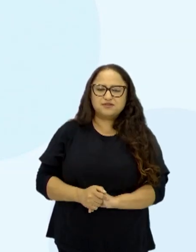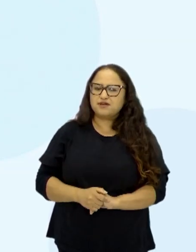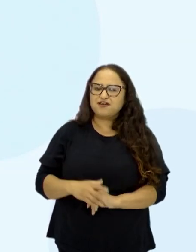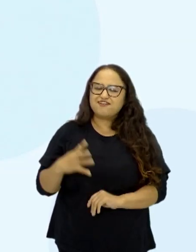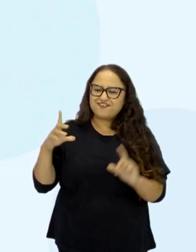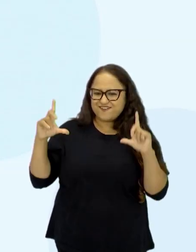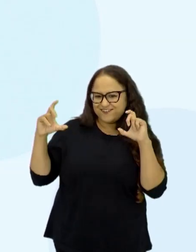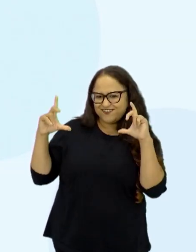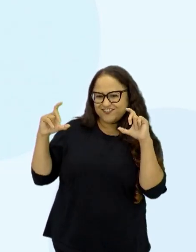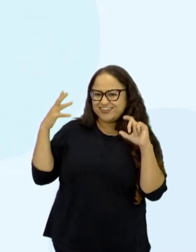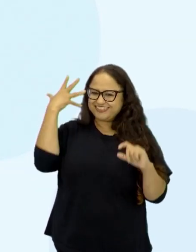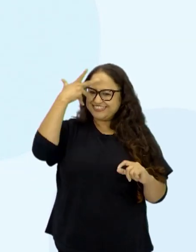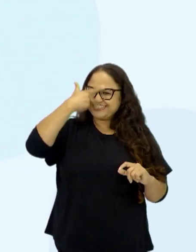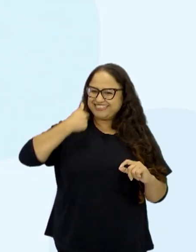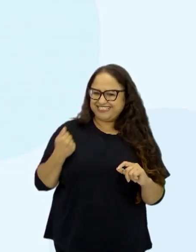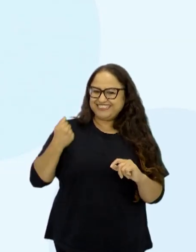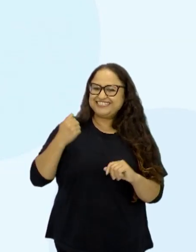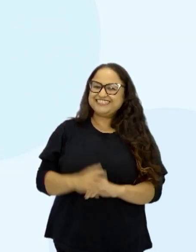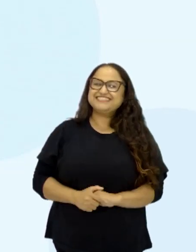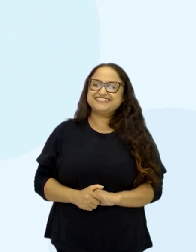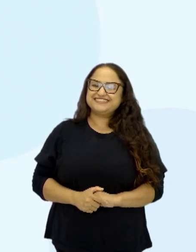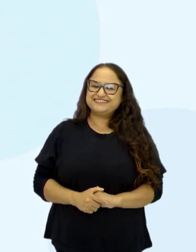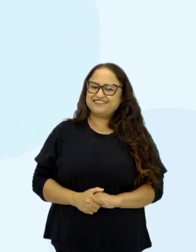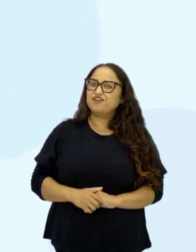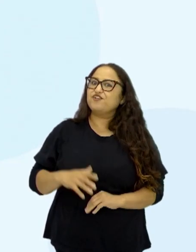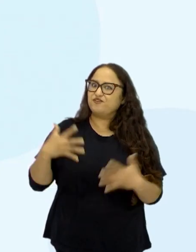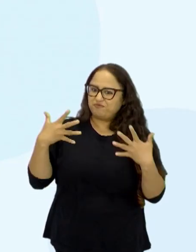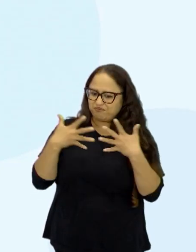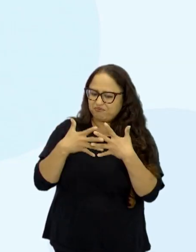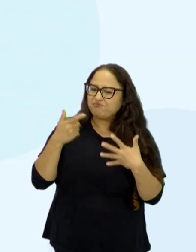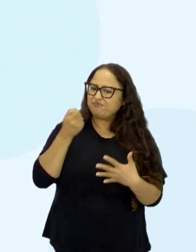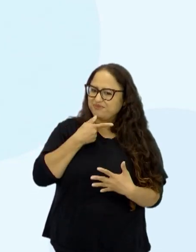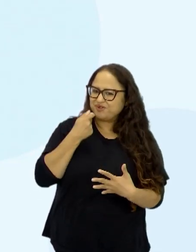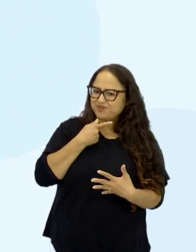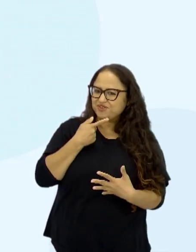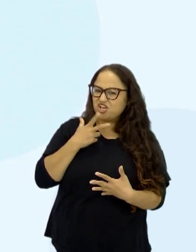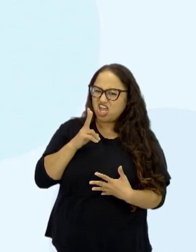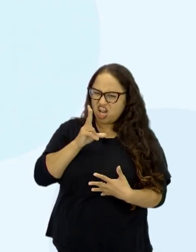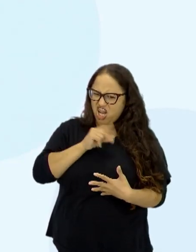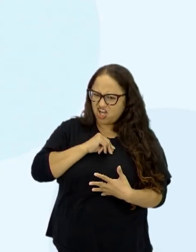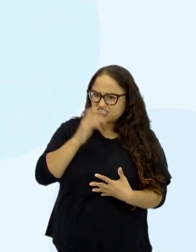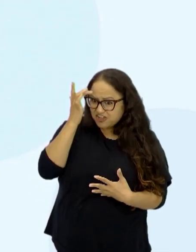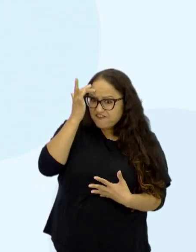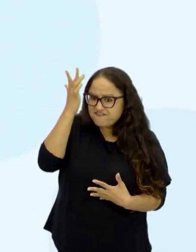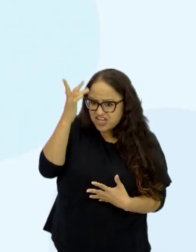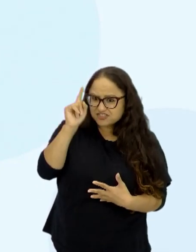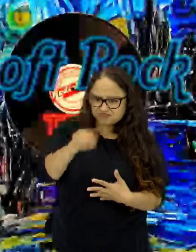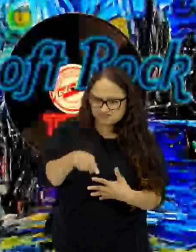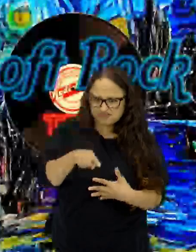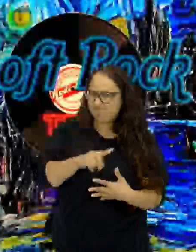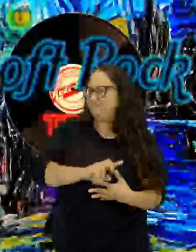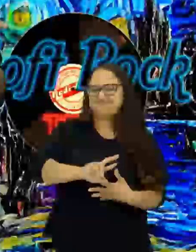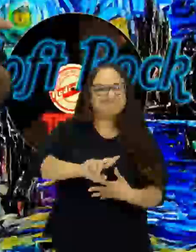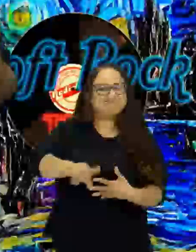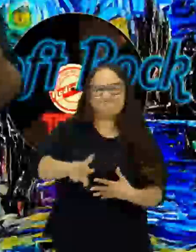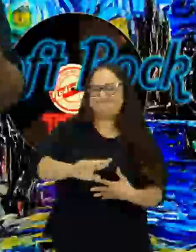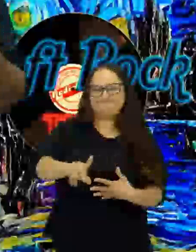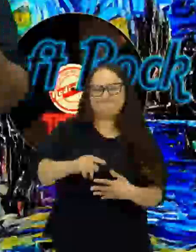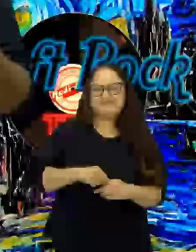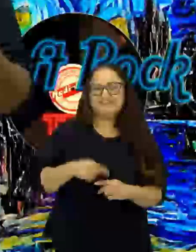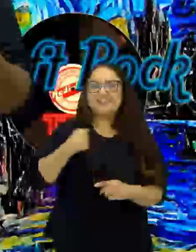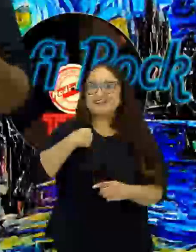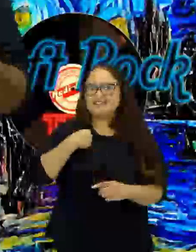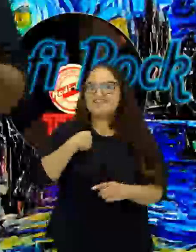E ela fez uma paródia bem legal, né, Pro? Muito E assim, sensacional. o pessoal fica olhando e falando assim, é fácil. Não é fácil não, porque Não é fácil. esse trabalho ela fez e falou, eu vou